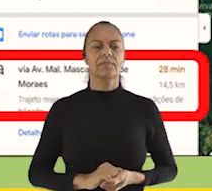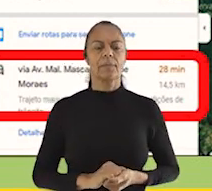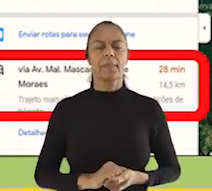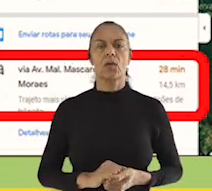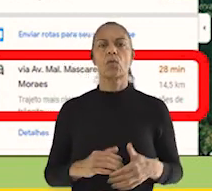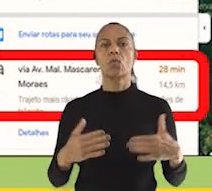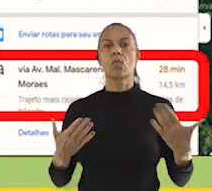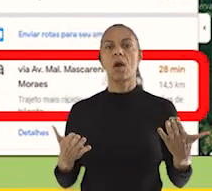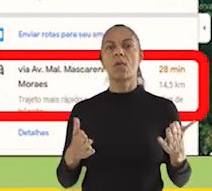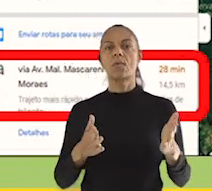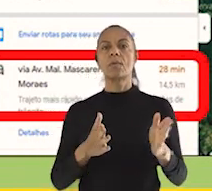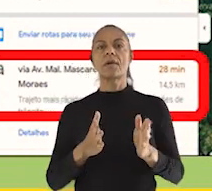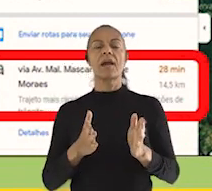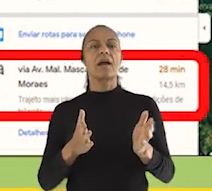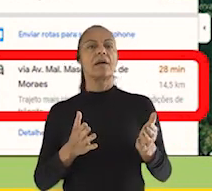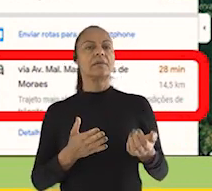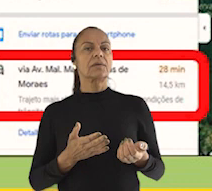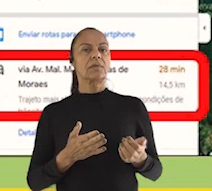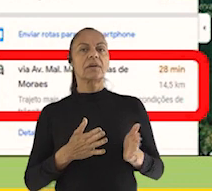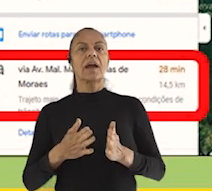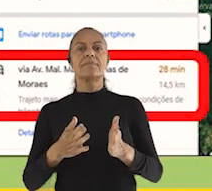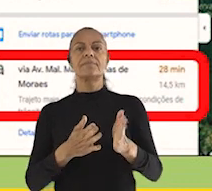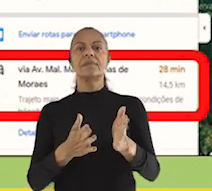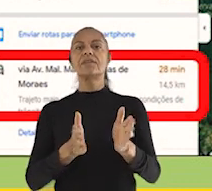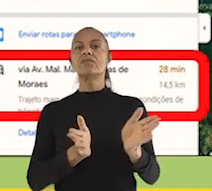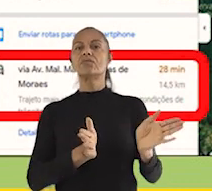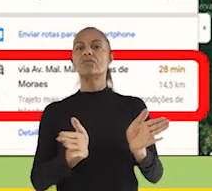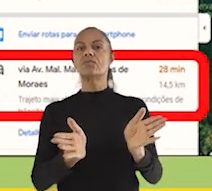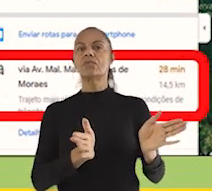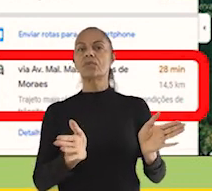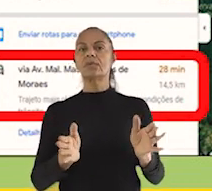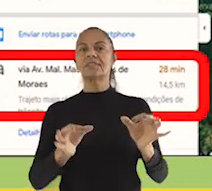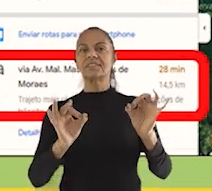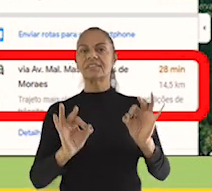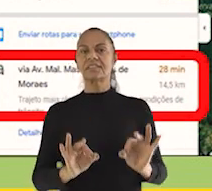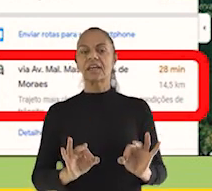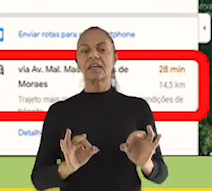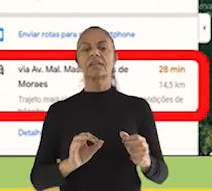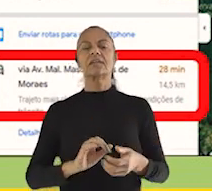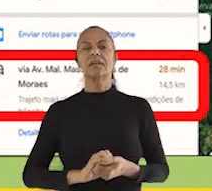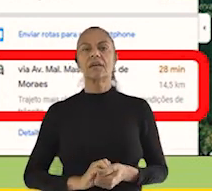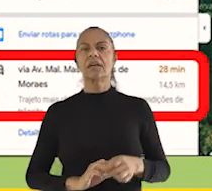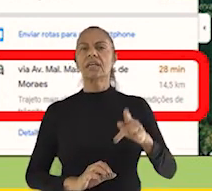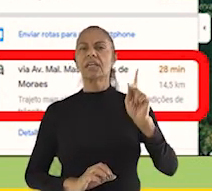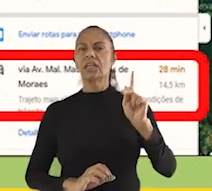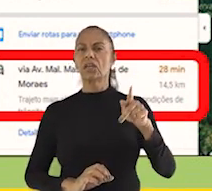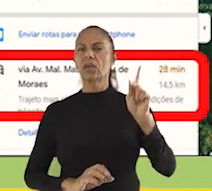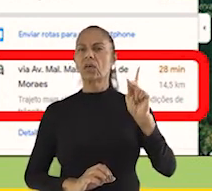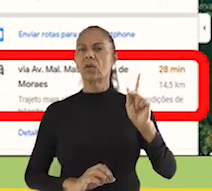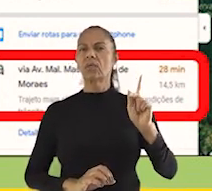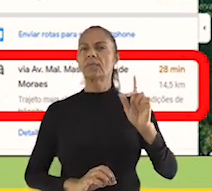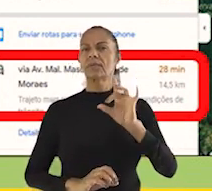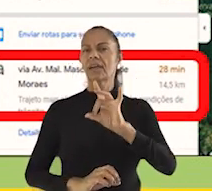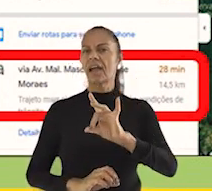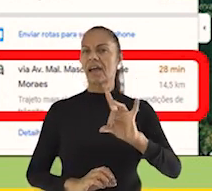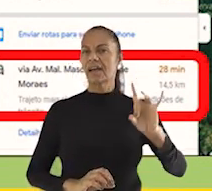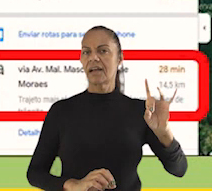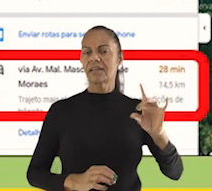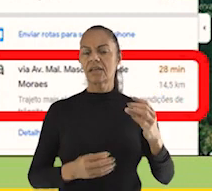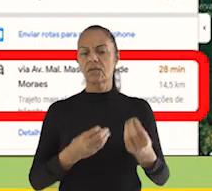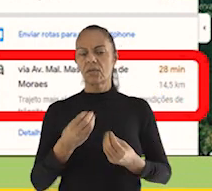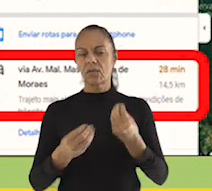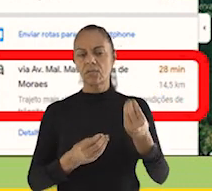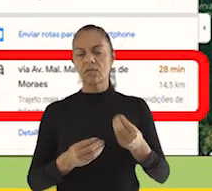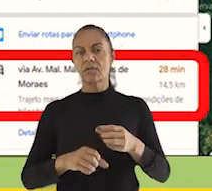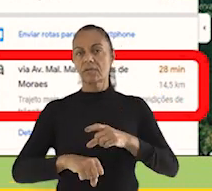fez. Qual dos dois caminhos será o mais certo? Vamos analisar a quantidade de quilômetros